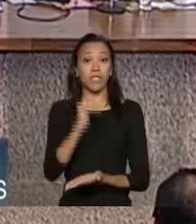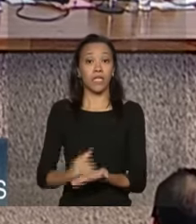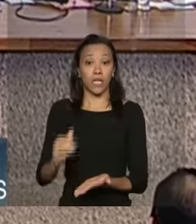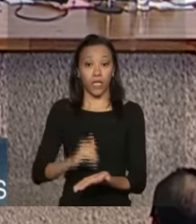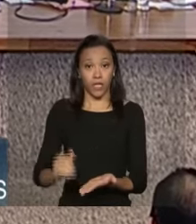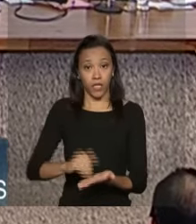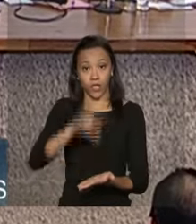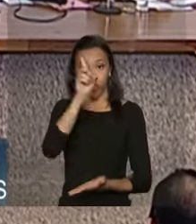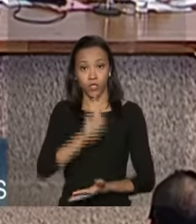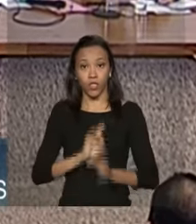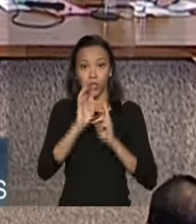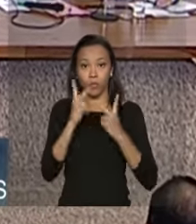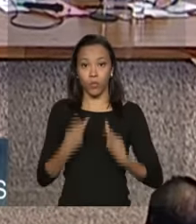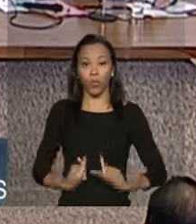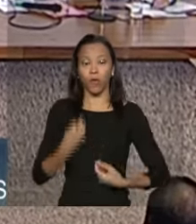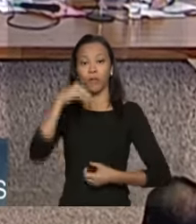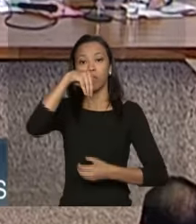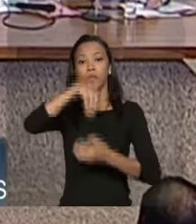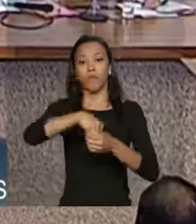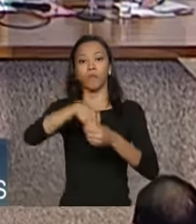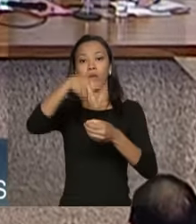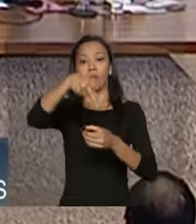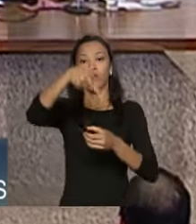Direitos Humanos da presidência